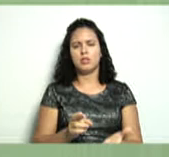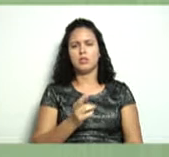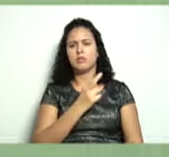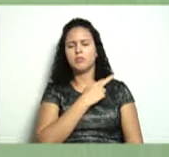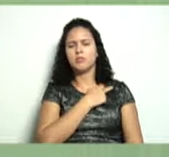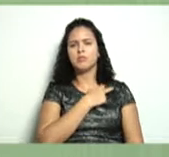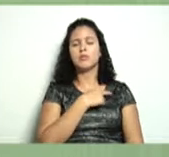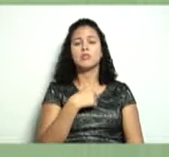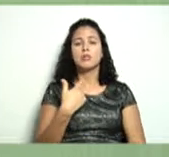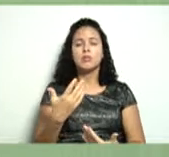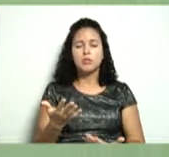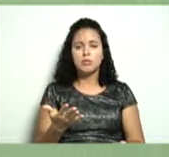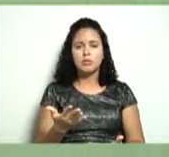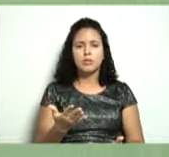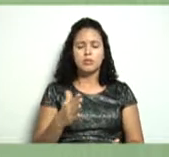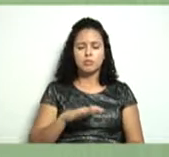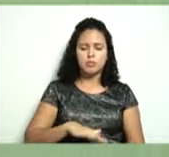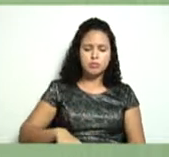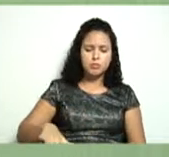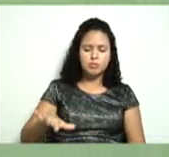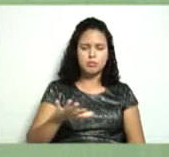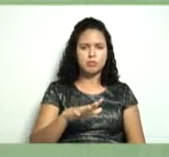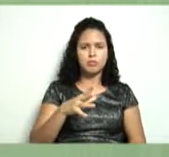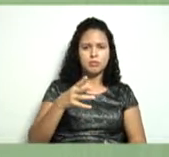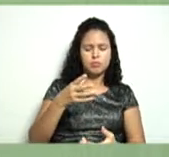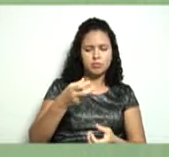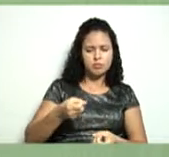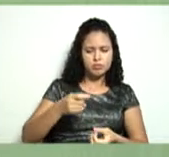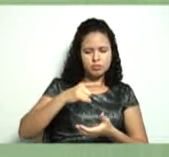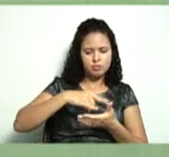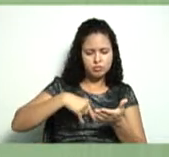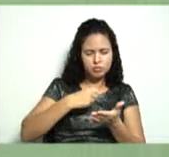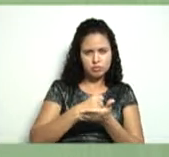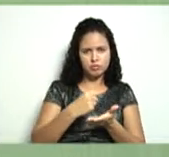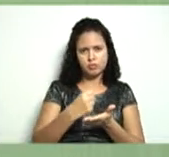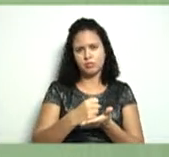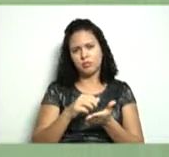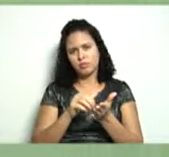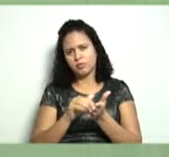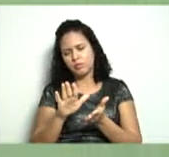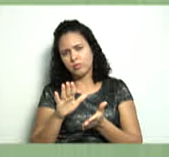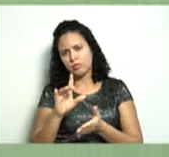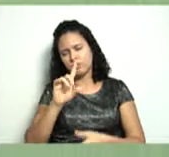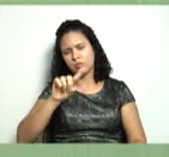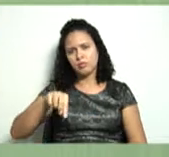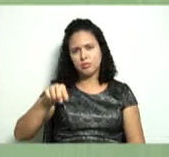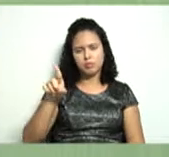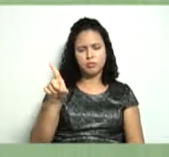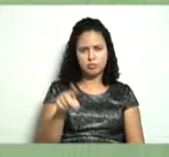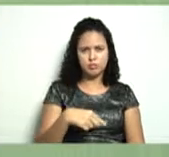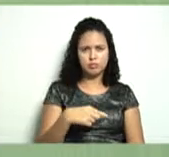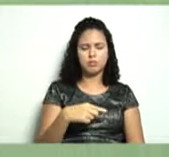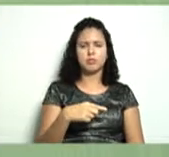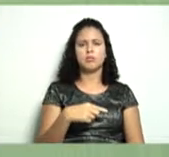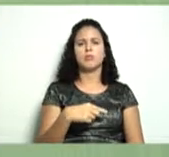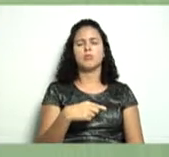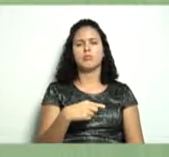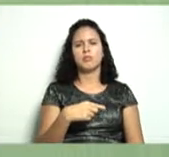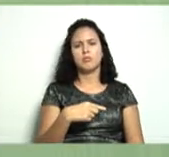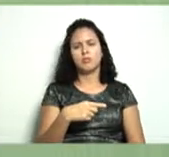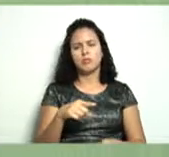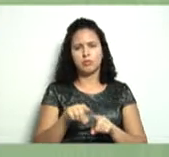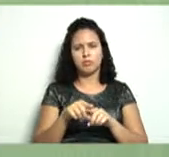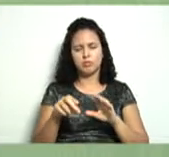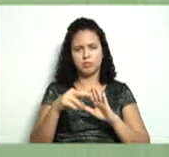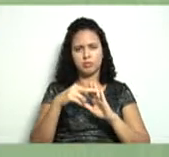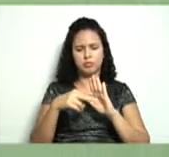responsabilidades, as condições de admissão, demissão, eliminação e exclusão, e as normas